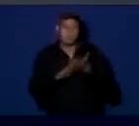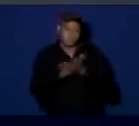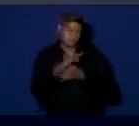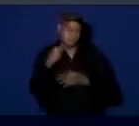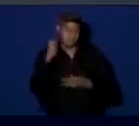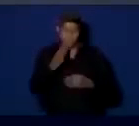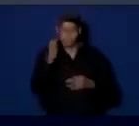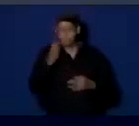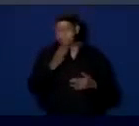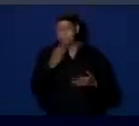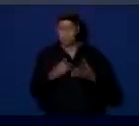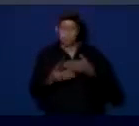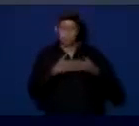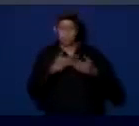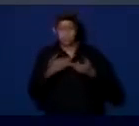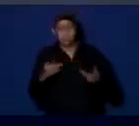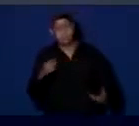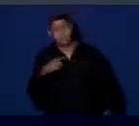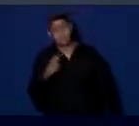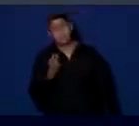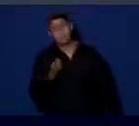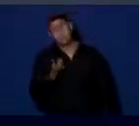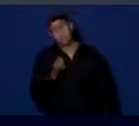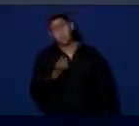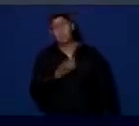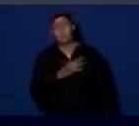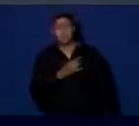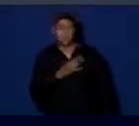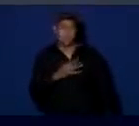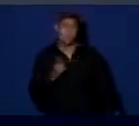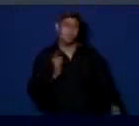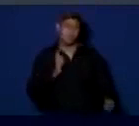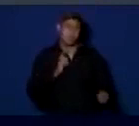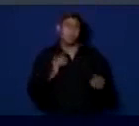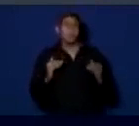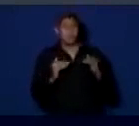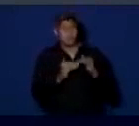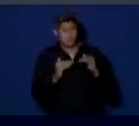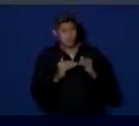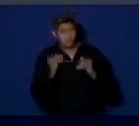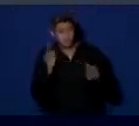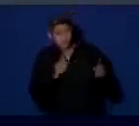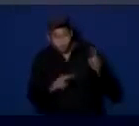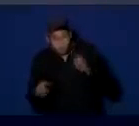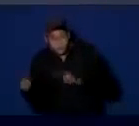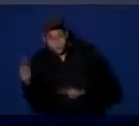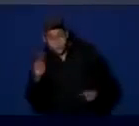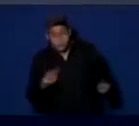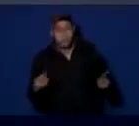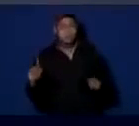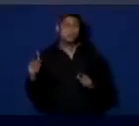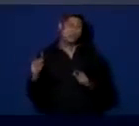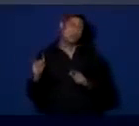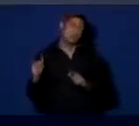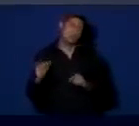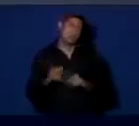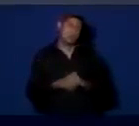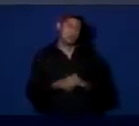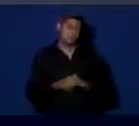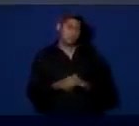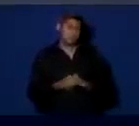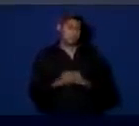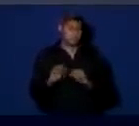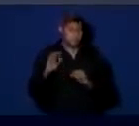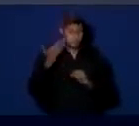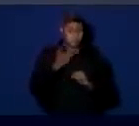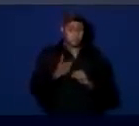de qualquer coisa. Então, eu tenho muito pouco medo disso e tendo a concordar com a visão de consenso de que um